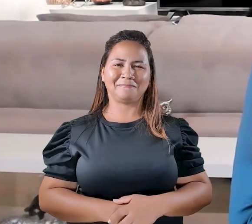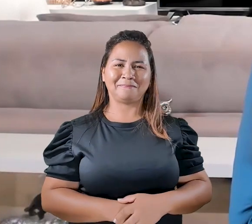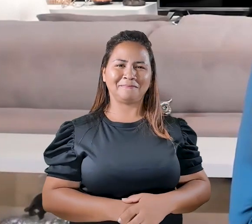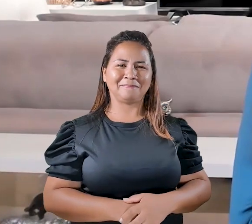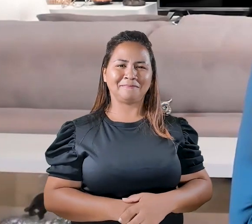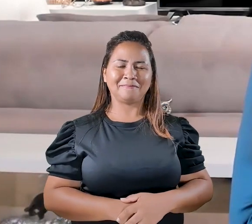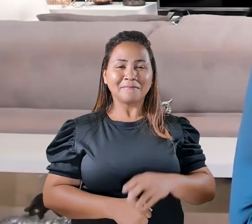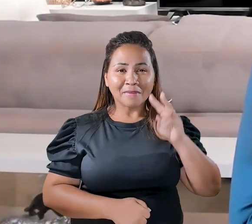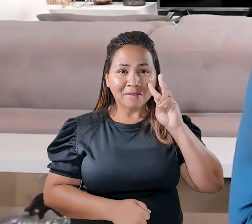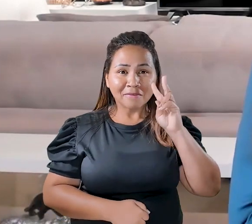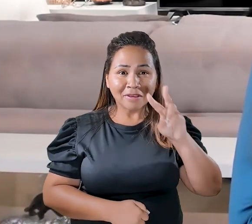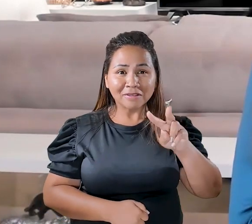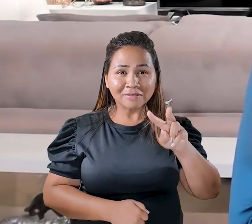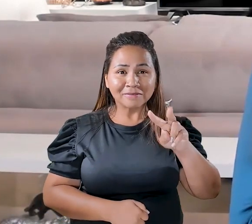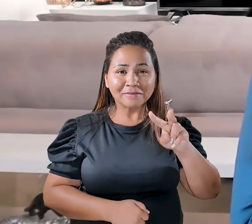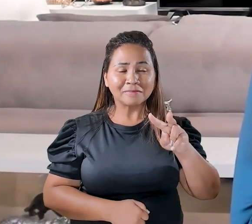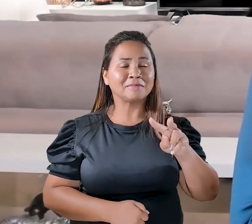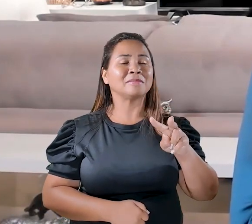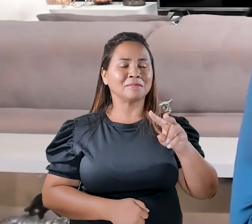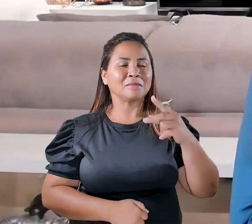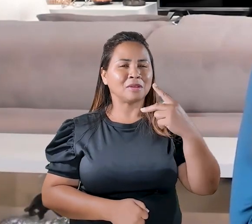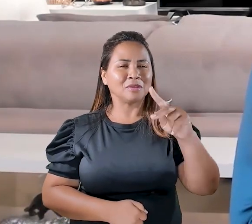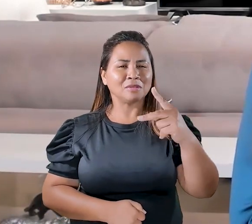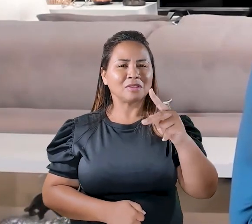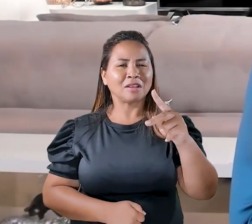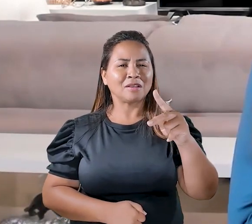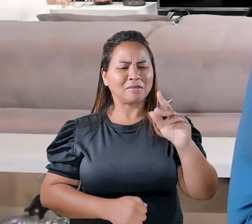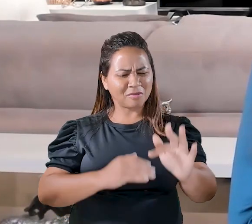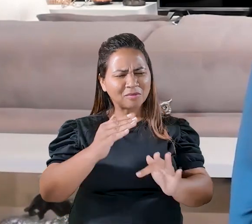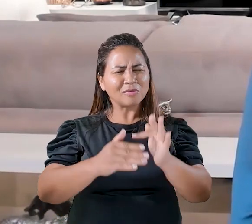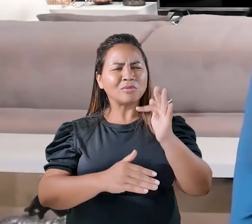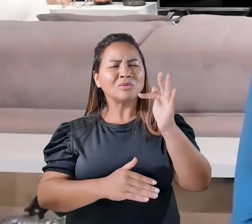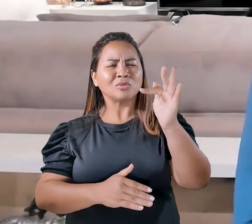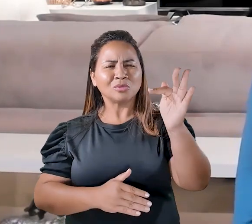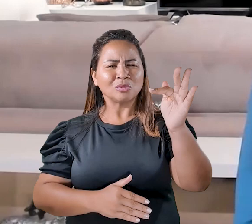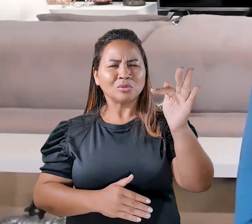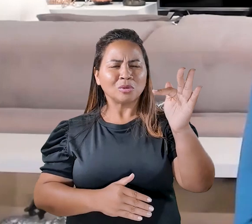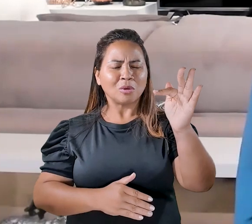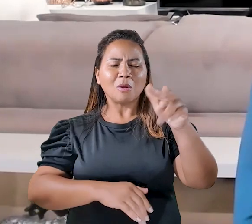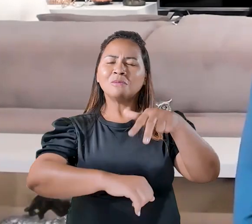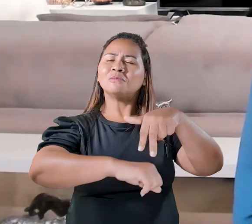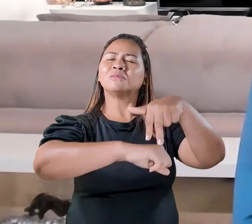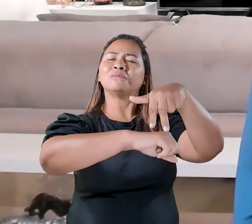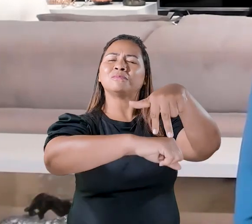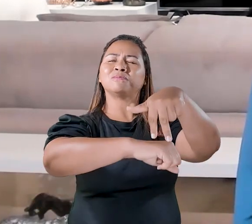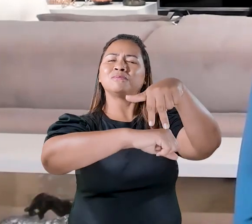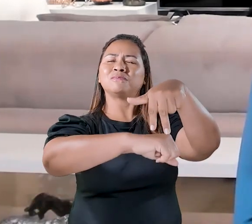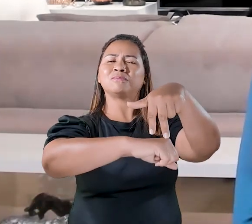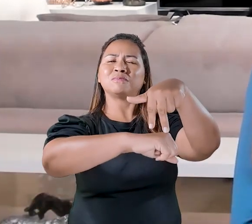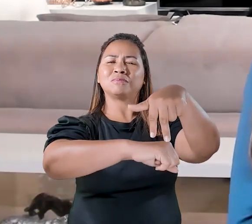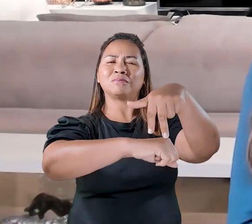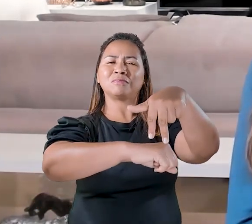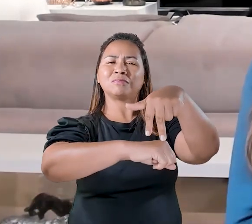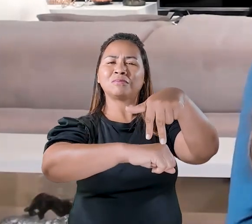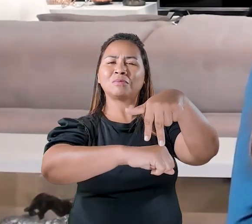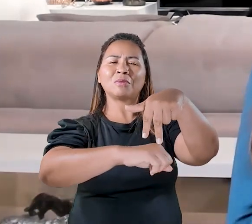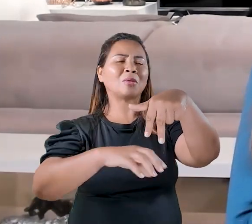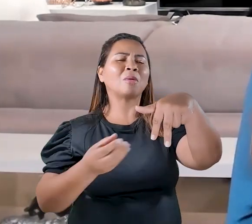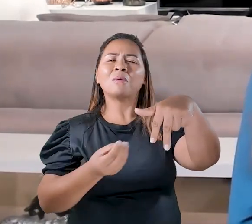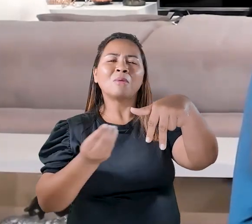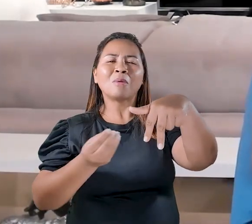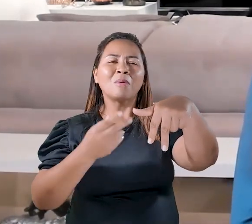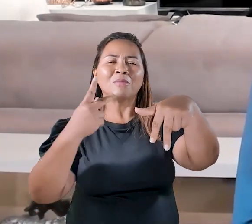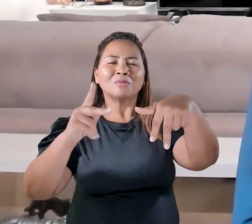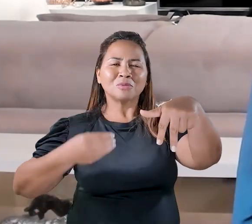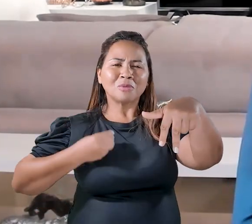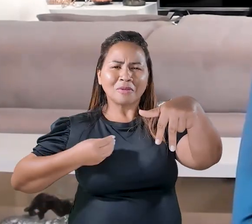E veja. Veja o teu eu do futuro. Se nada mais te impede, qual é o teu novo eu?